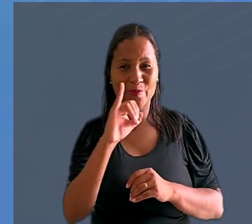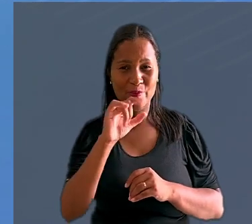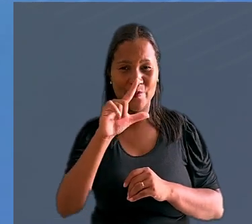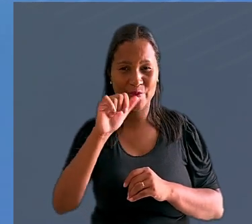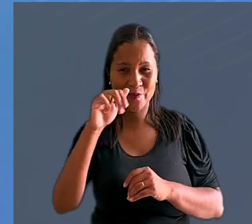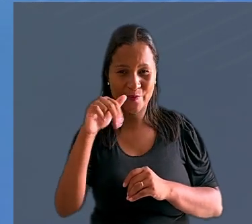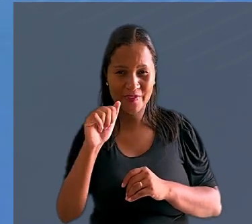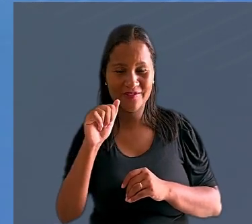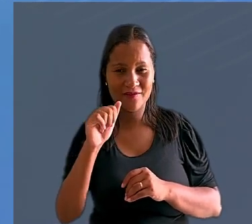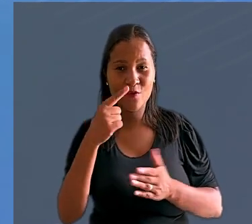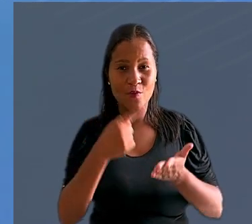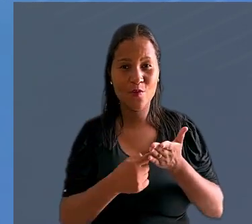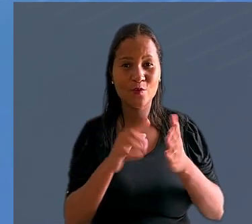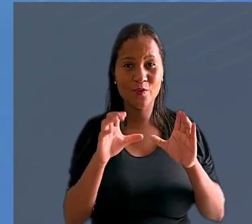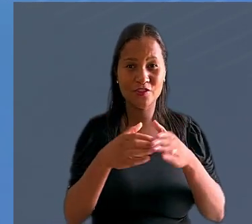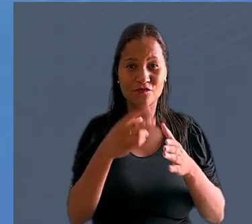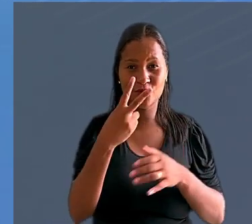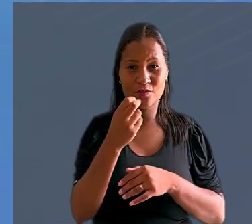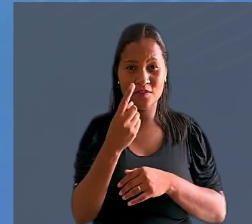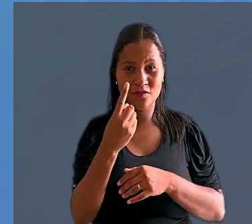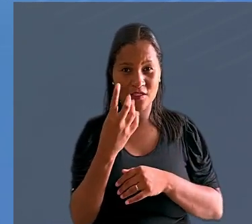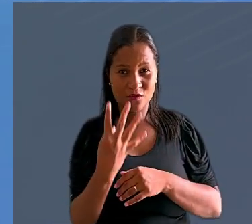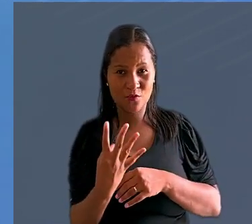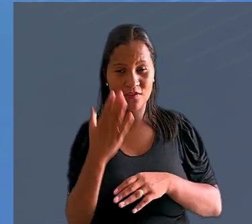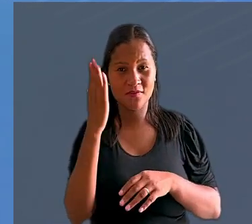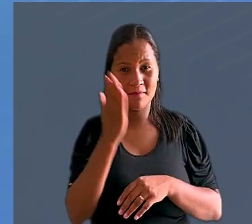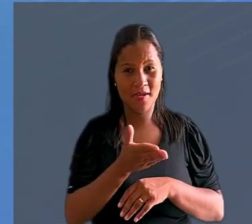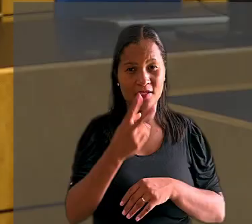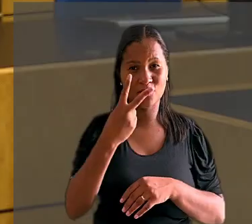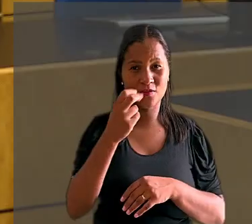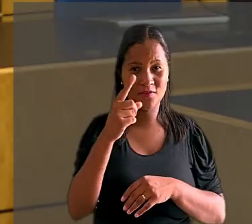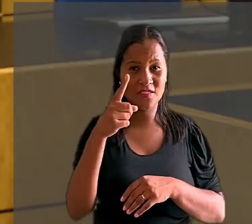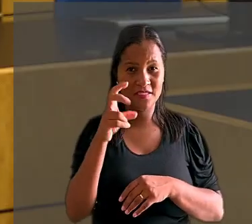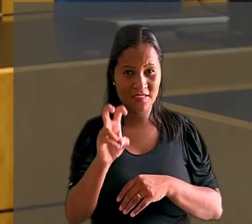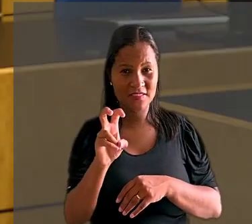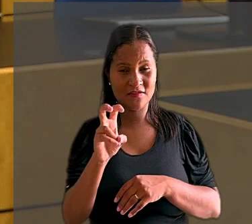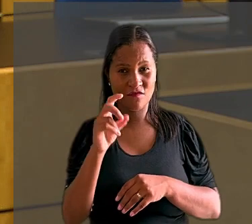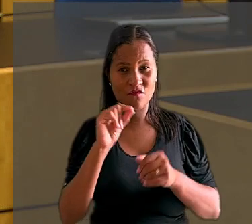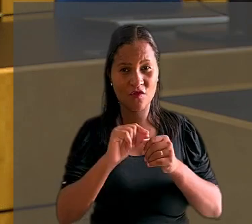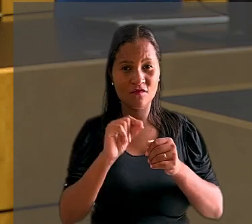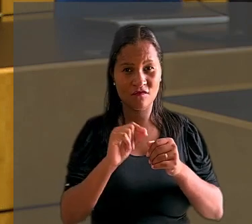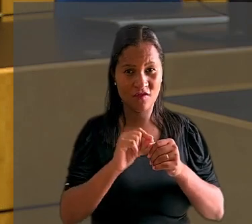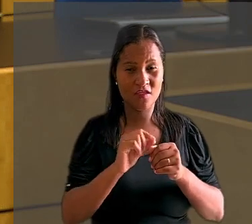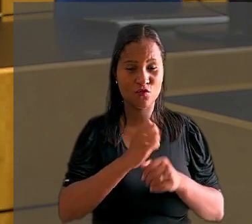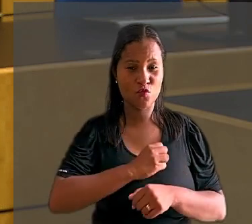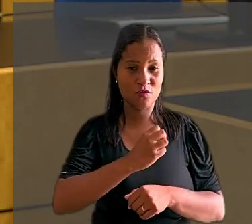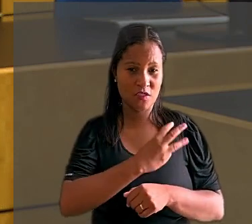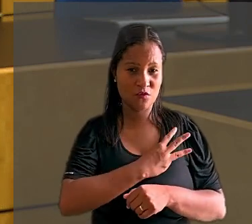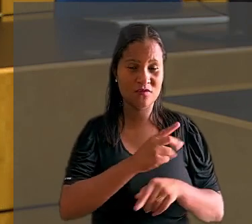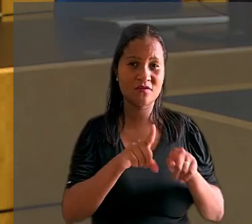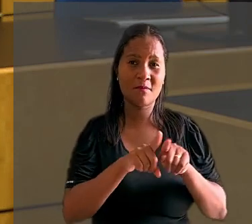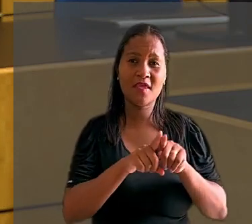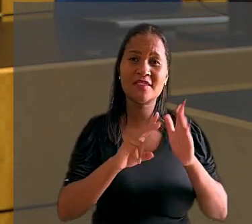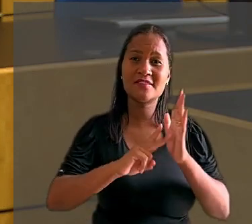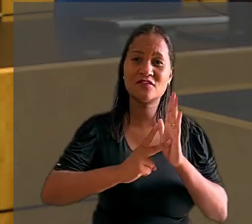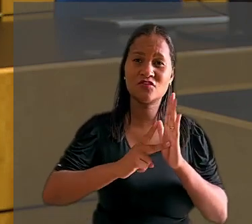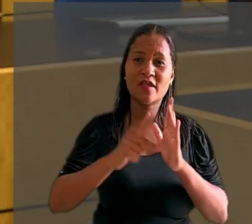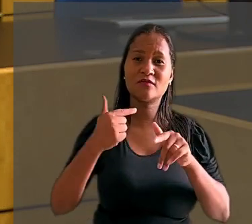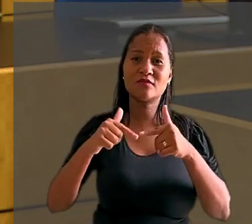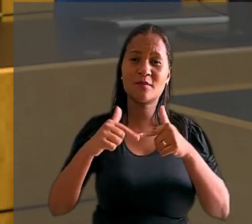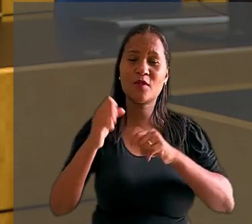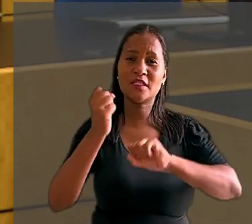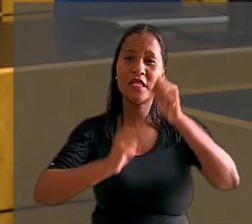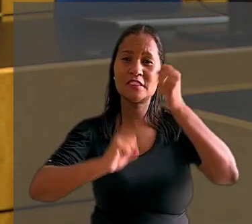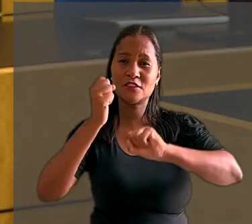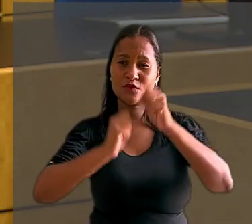Oi, Luana. O Acordo Coletivo 2014/2015 foi firmado entre a Souza Cruz e o Sindicato dos Trabalhadores